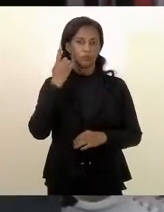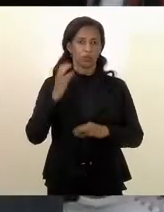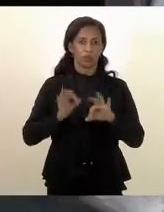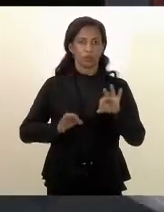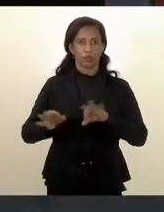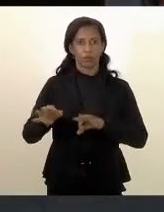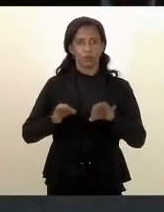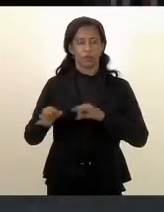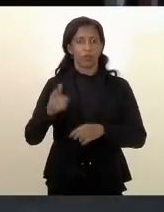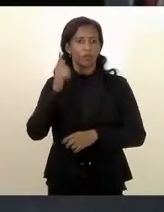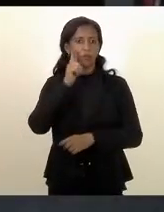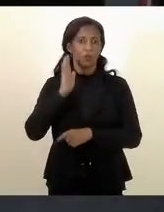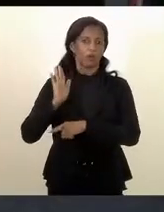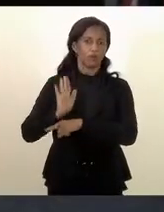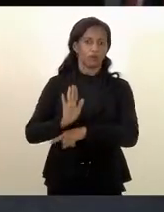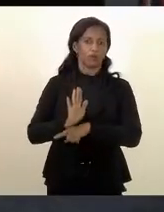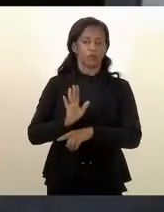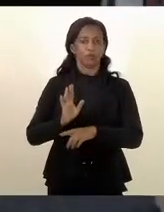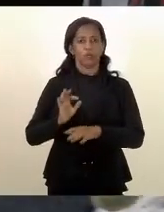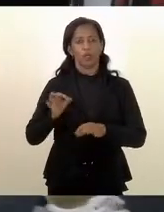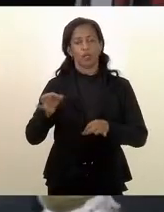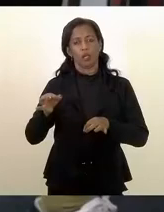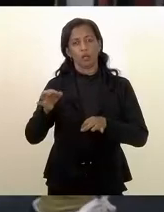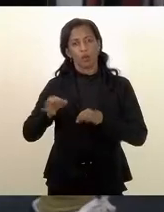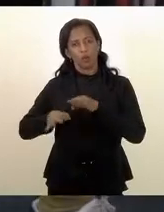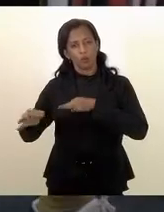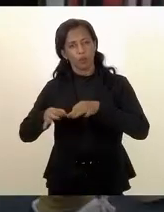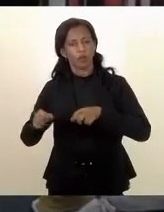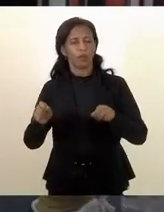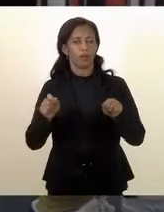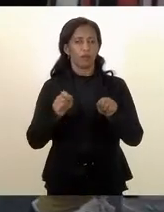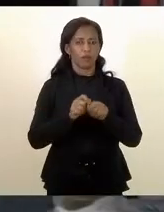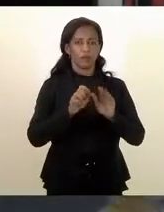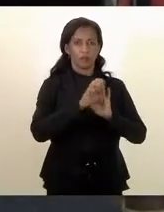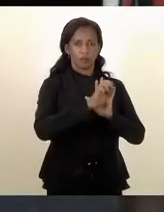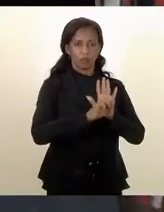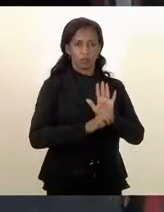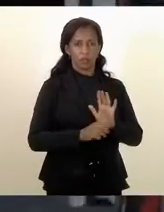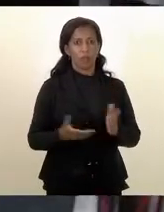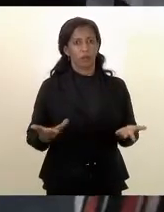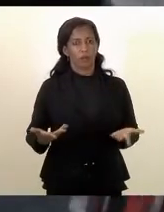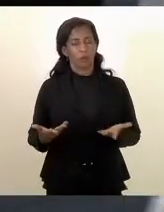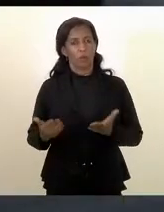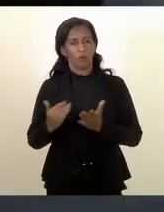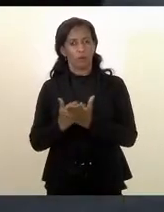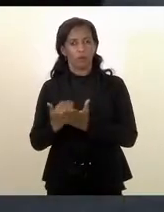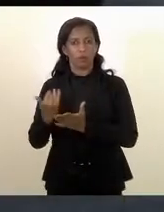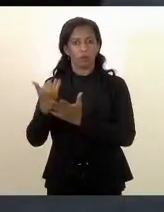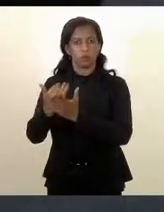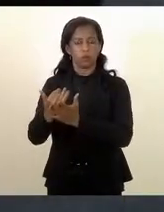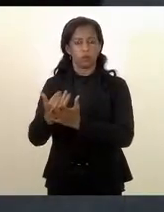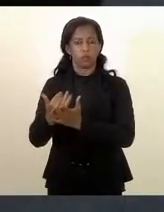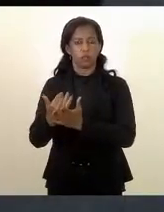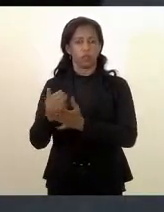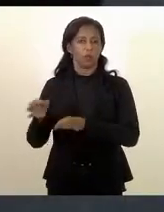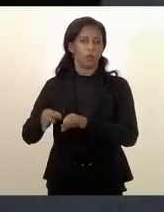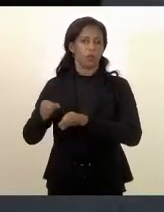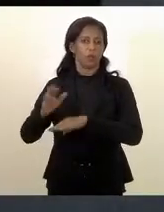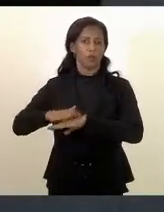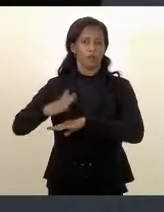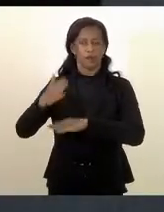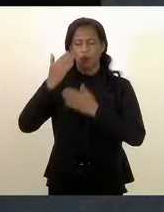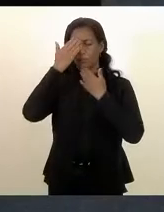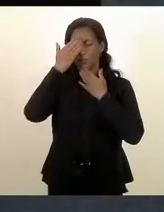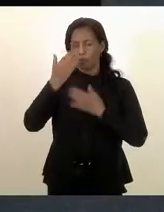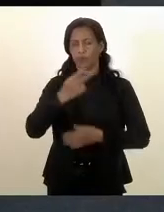conseguiram contribuir com o nosso projeto fazendo as emendas e assim podendo enriquecer o nosso projeto cada vez mais muito